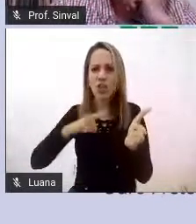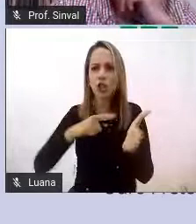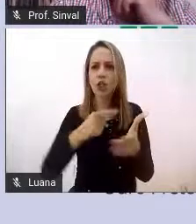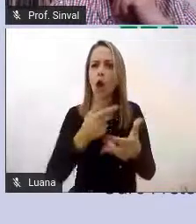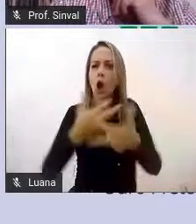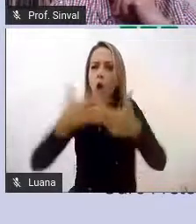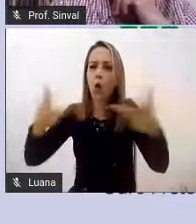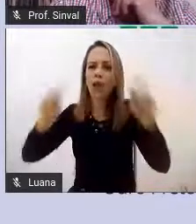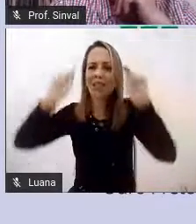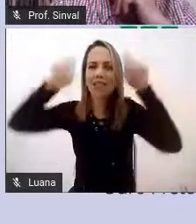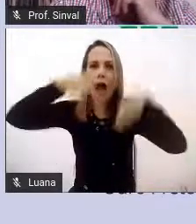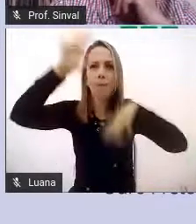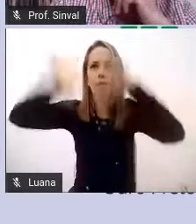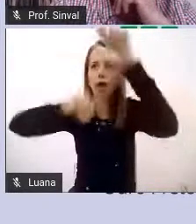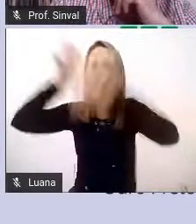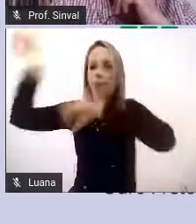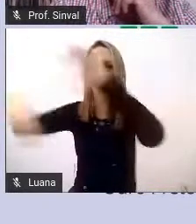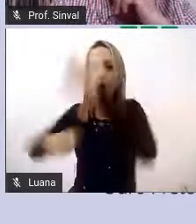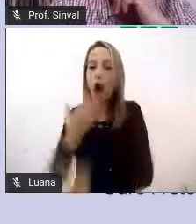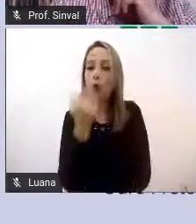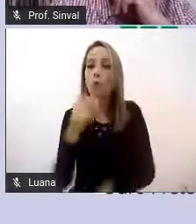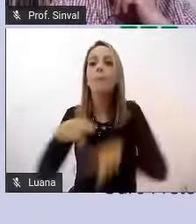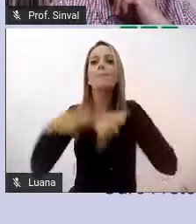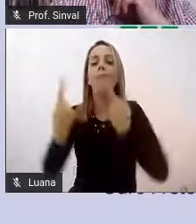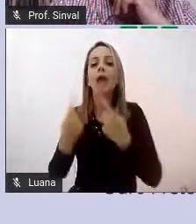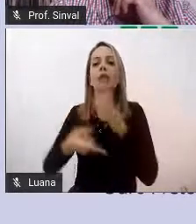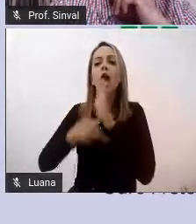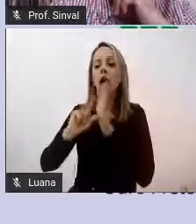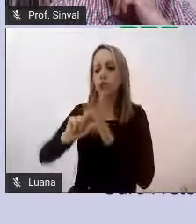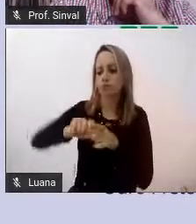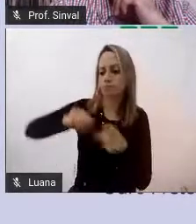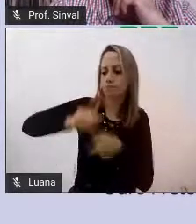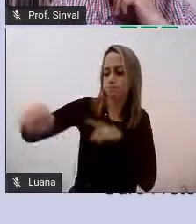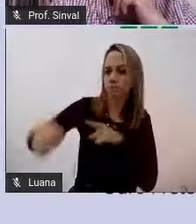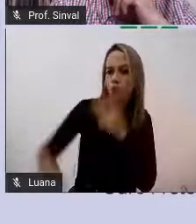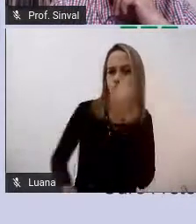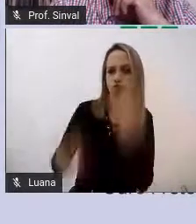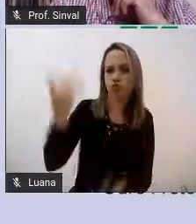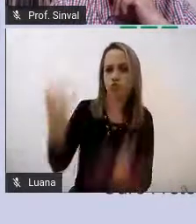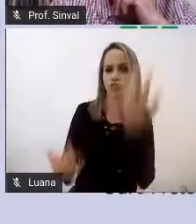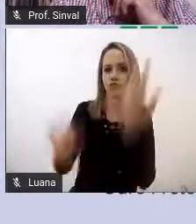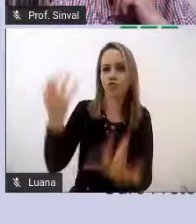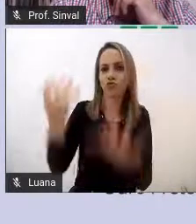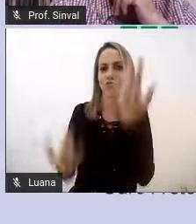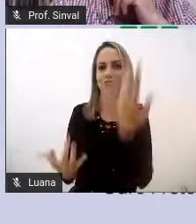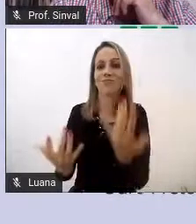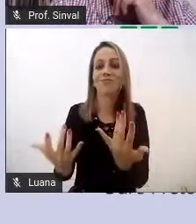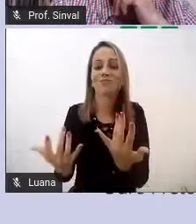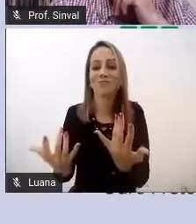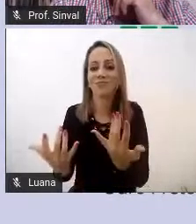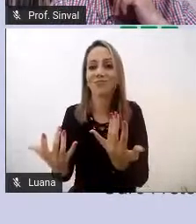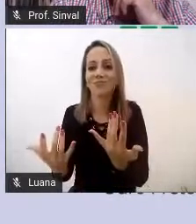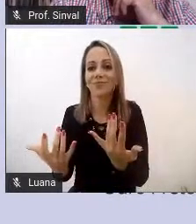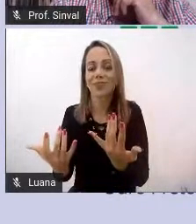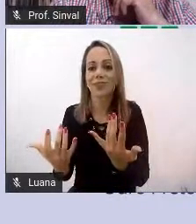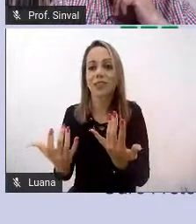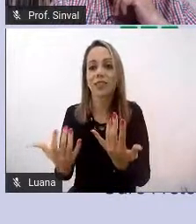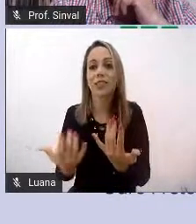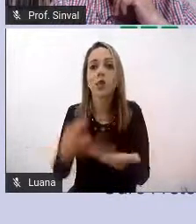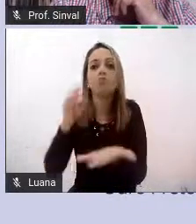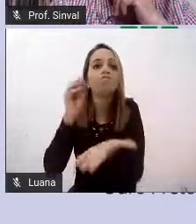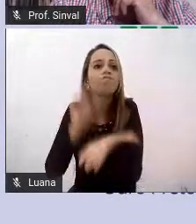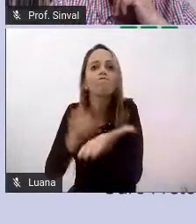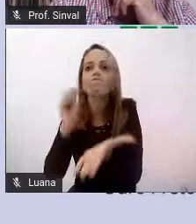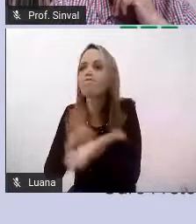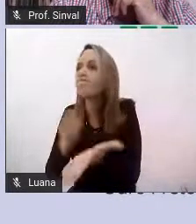os moradores iam para o interior do continente. E assim a situação de carestia ia aumentando